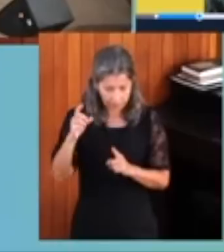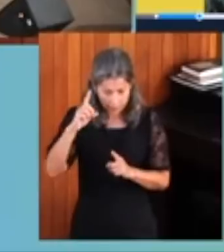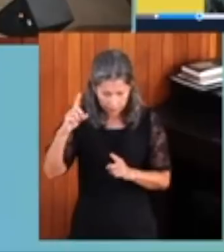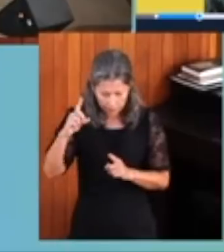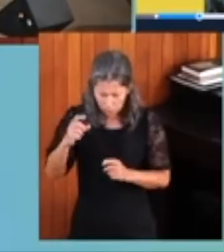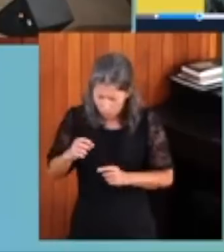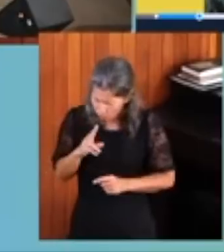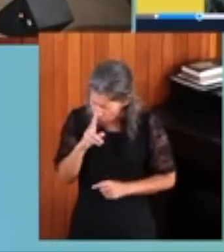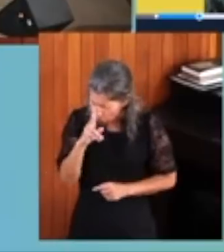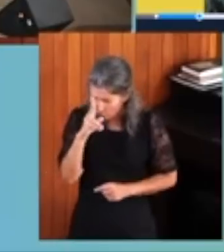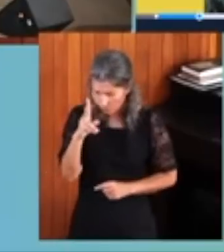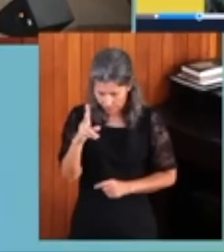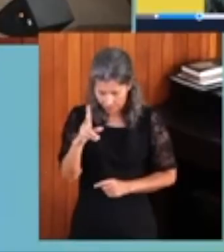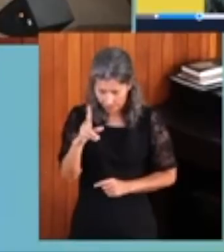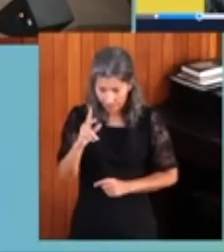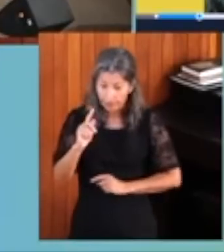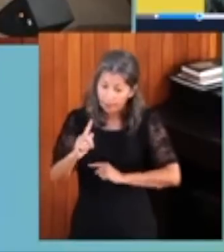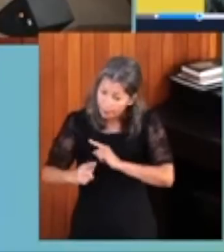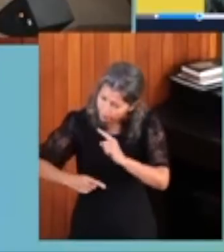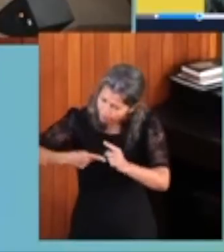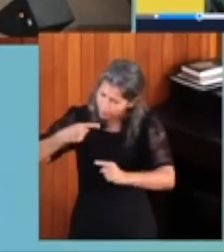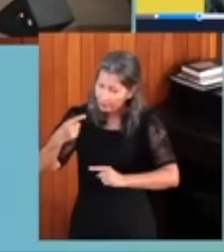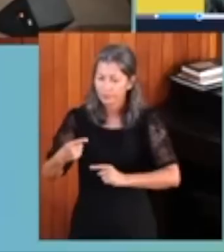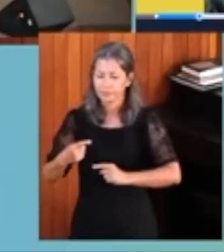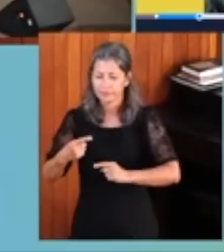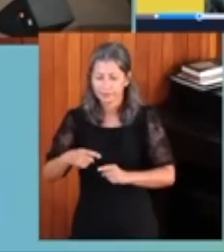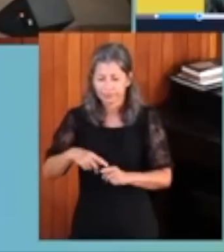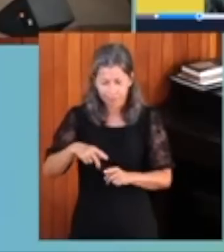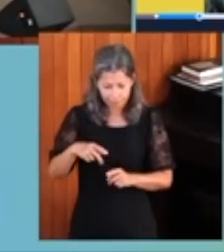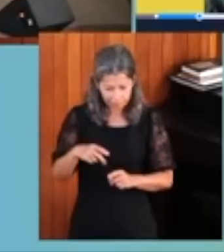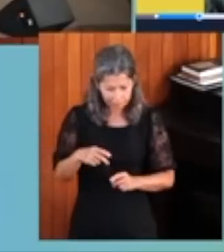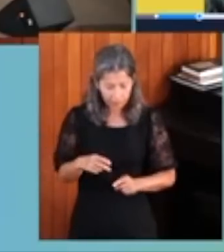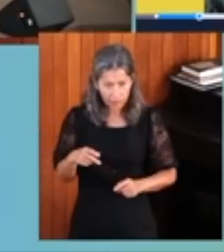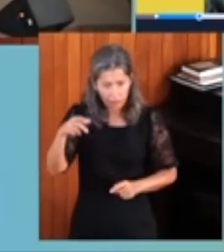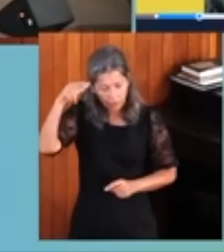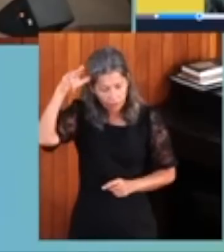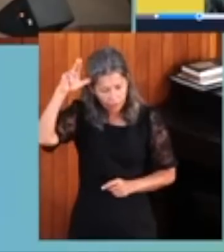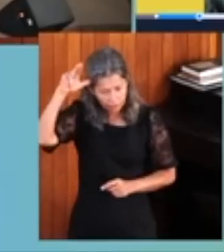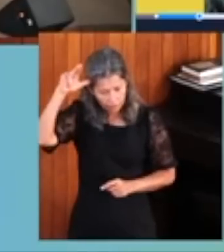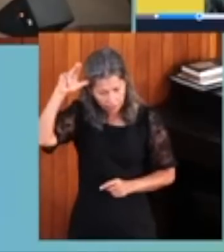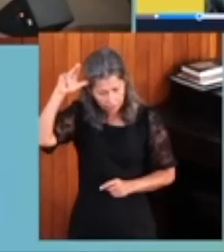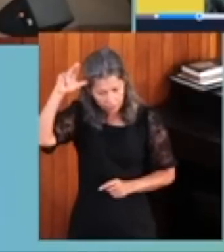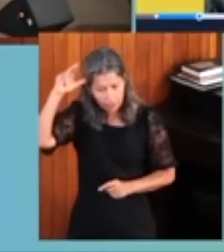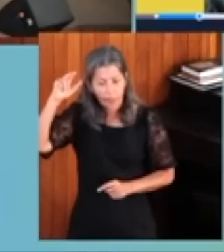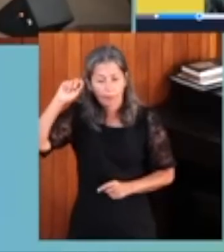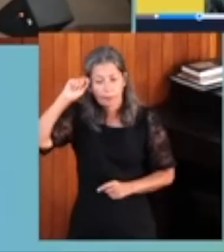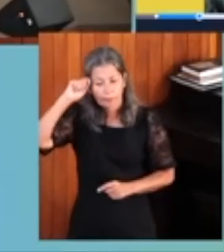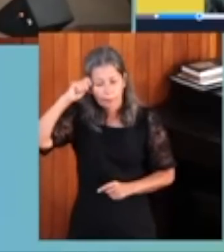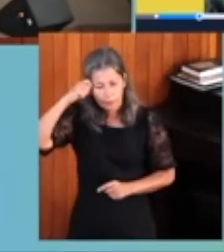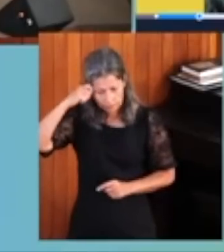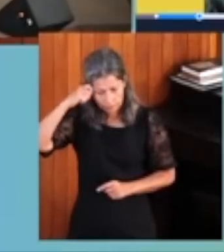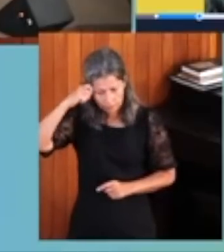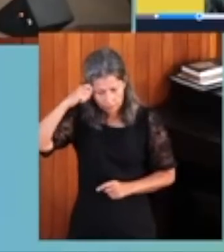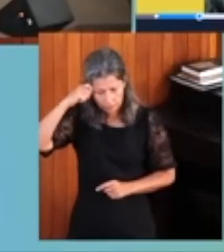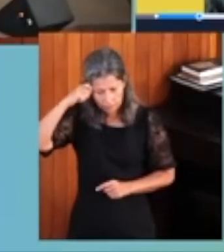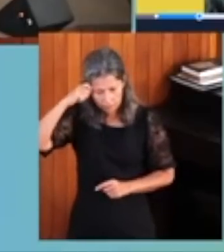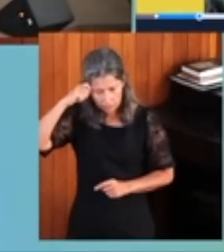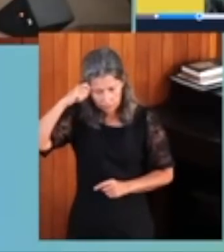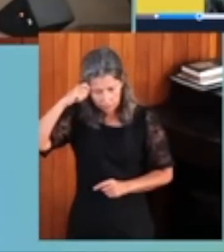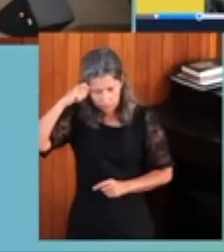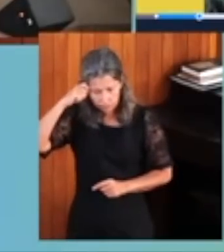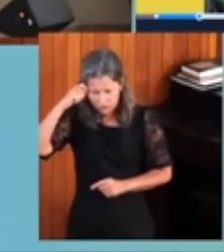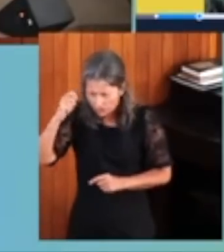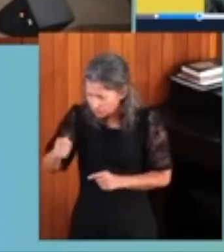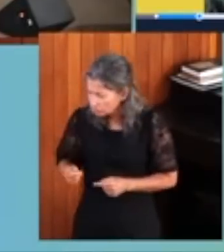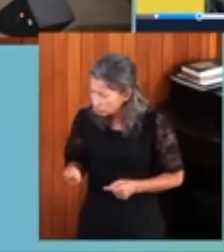aí vem a fase do cavaleiro preto, do cavalo preto, que tinha uma espada mortal, ele matava, ele perseguia.